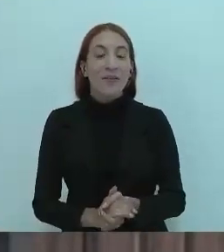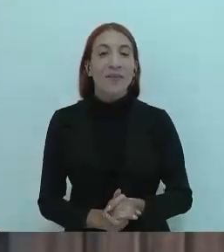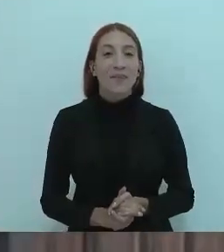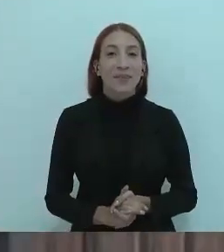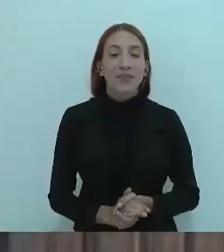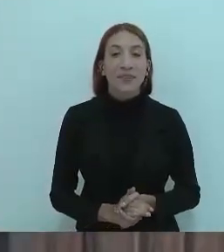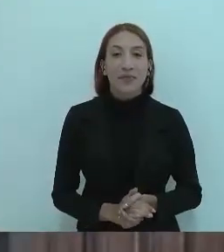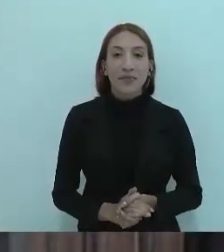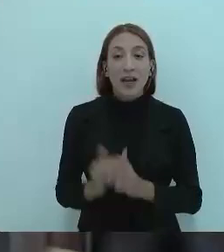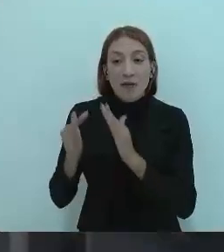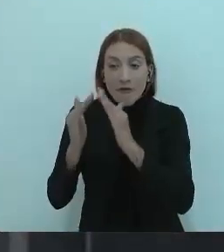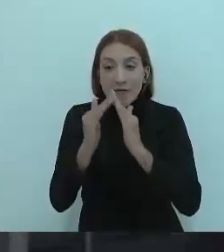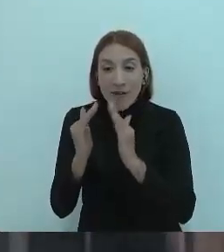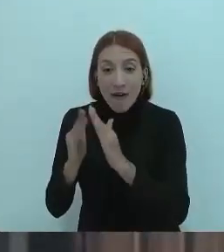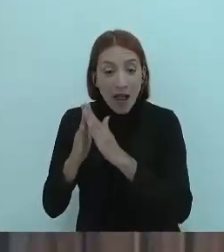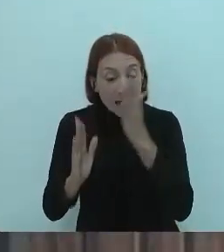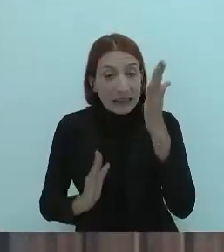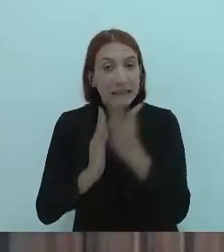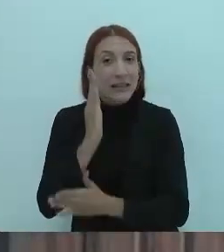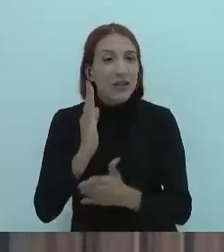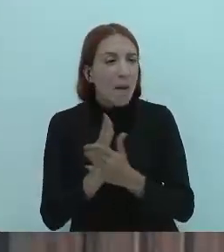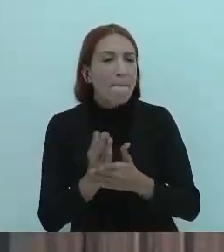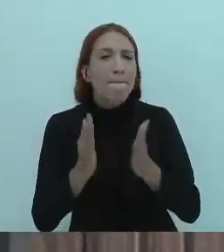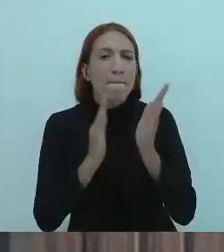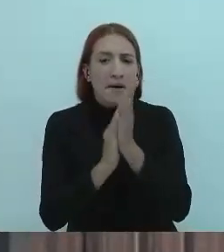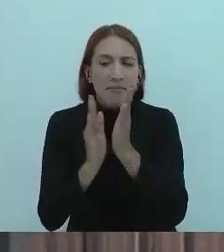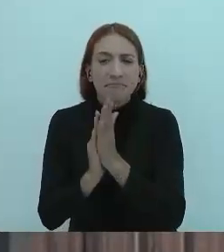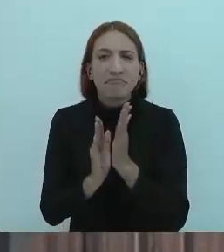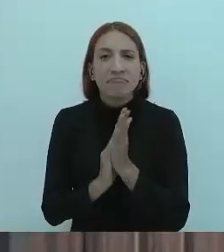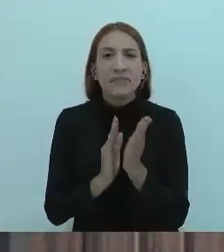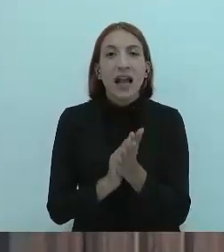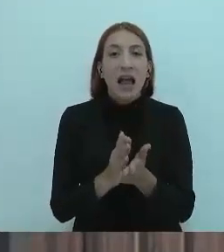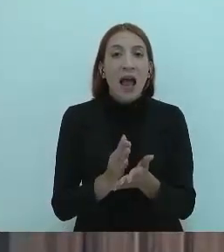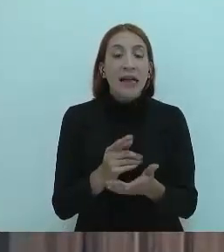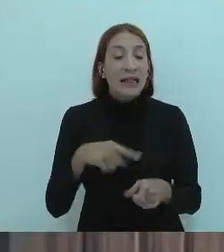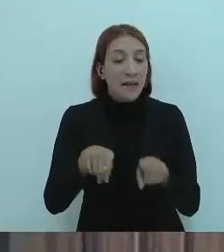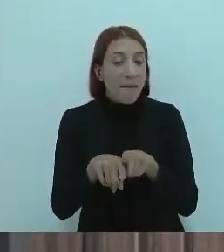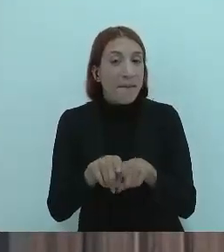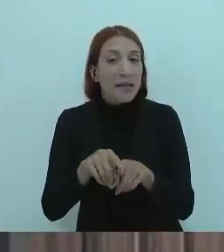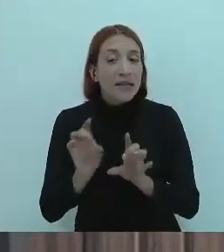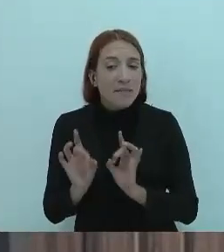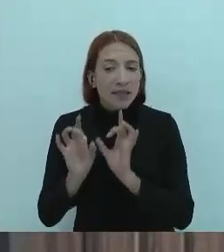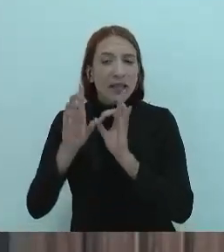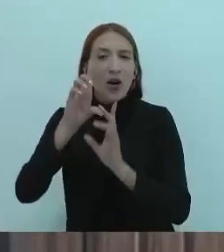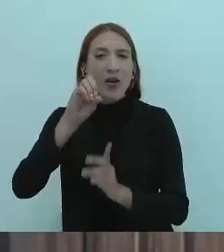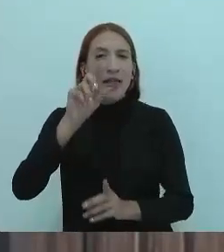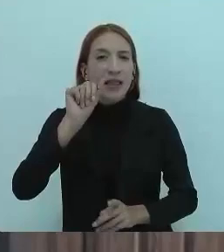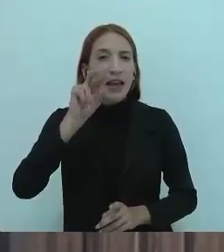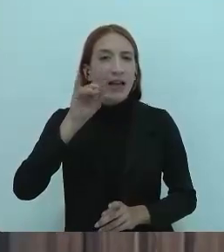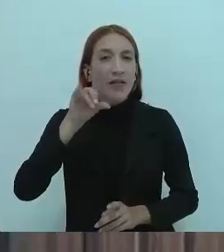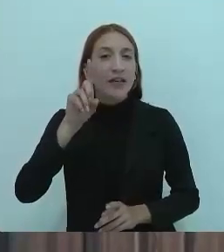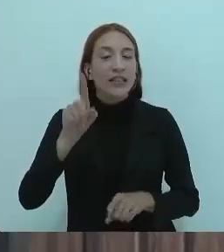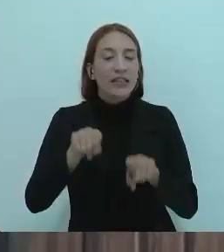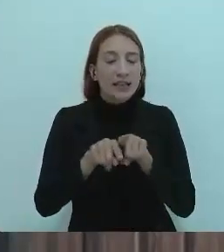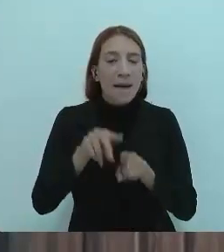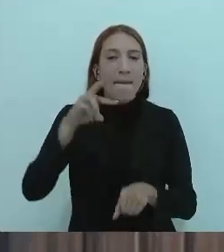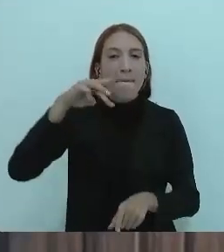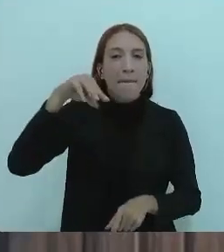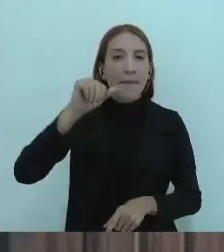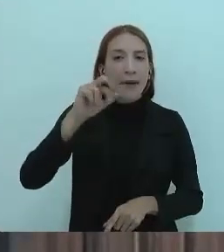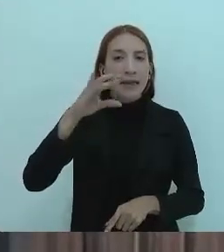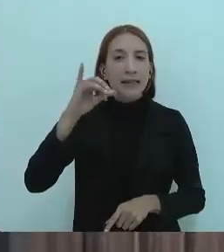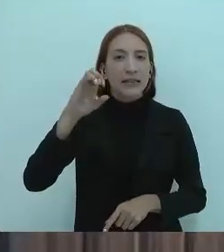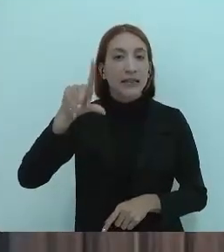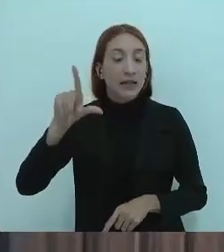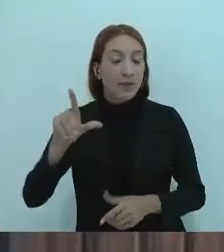parabéns aí toda a comunidade ali do bairro Castelinho especial o nosso amigo Davi e meu amigo Maciel gostaria